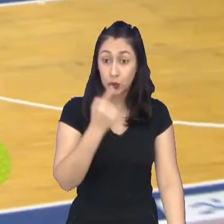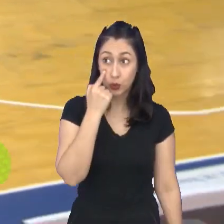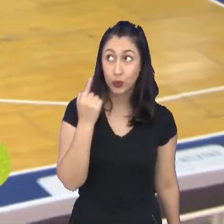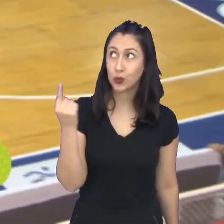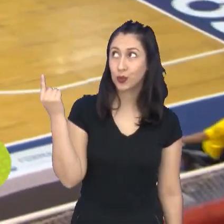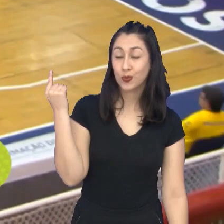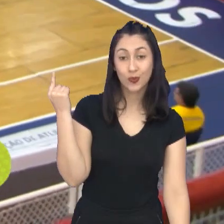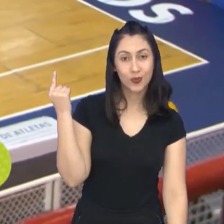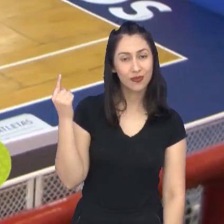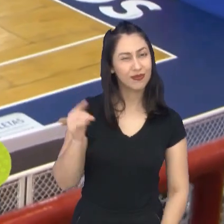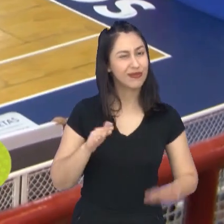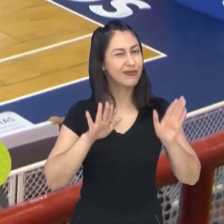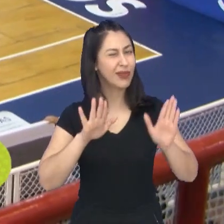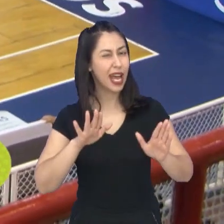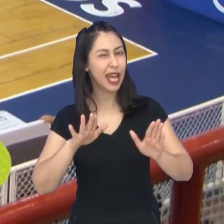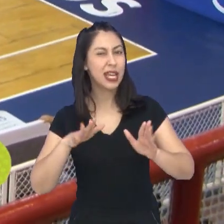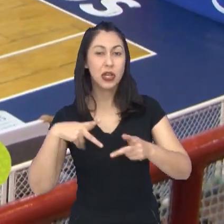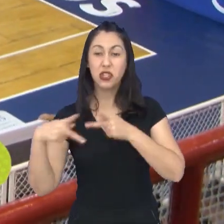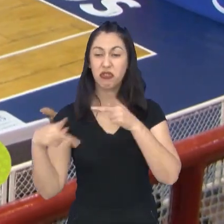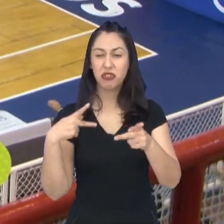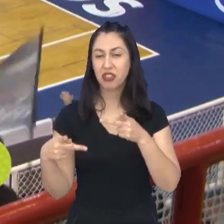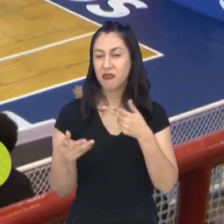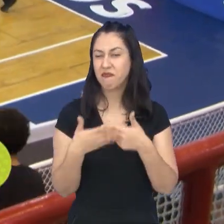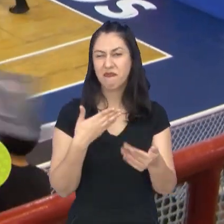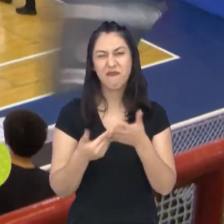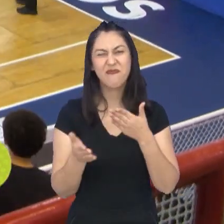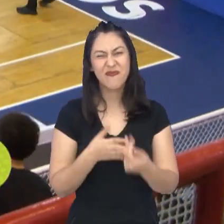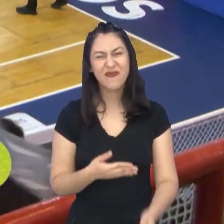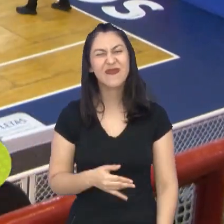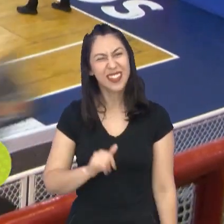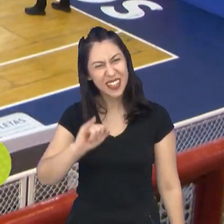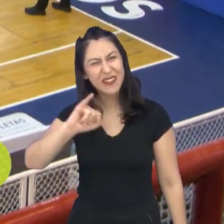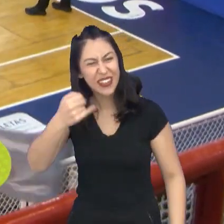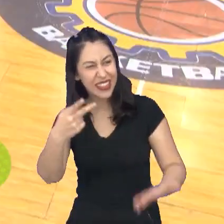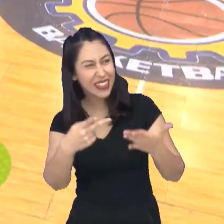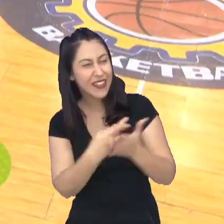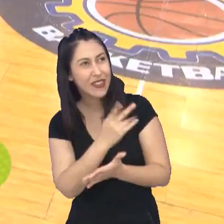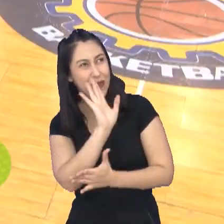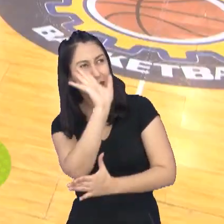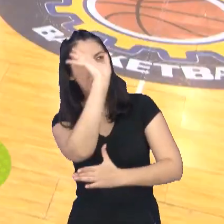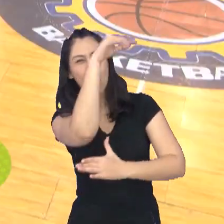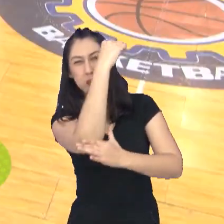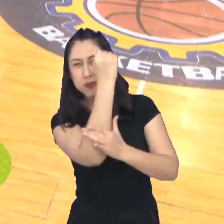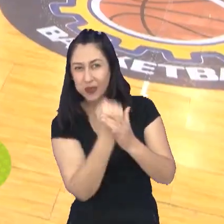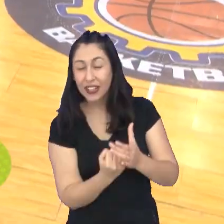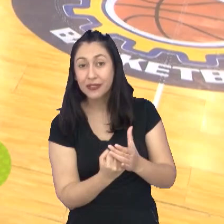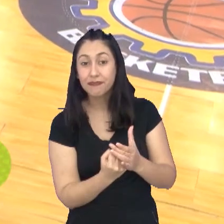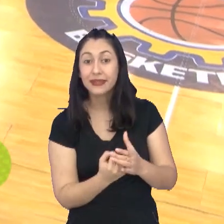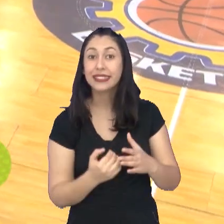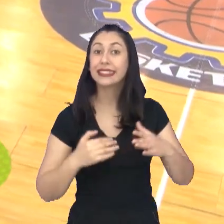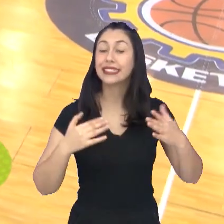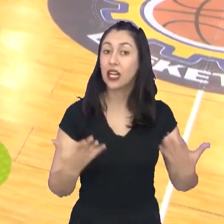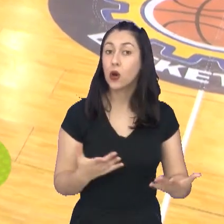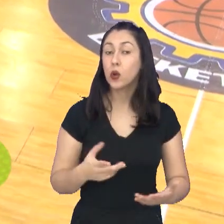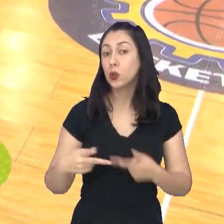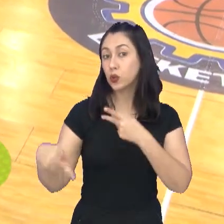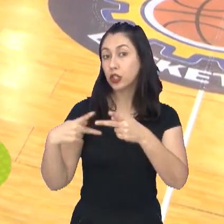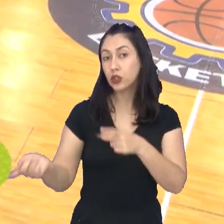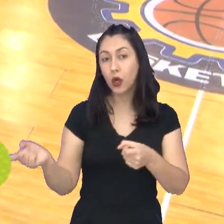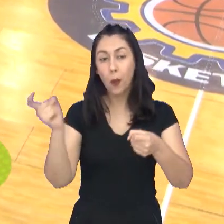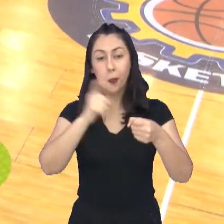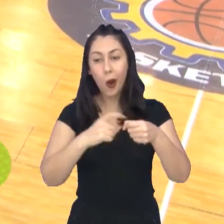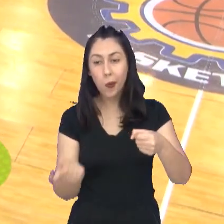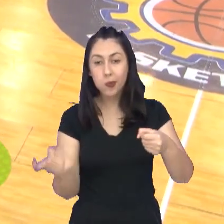Mas como o São José não tem nada com isso, aproveitava o erro do adversário. O São José encaixou a marcação.